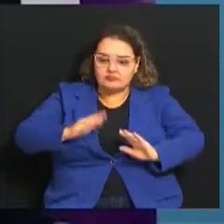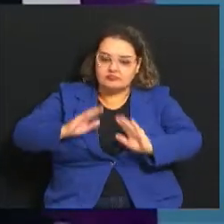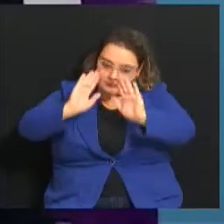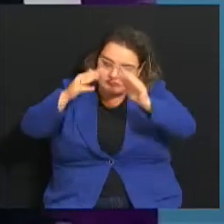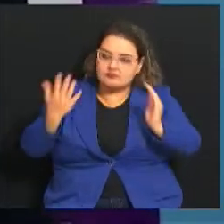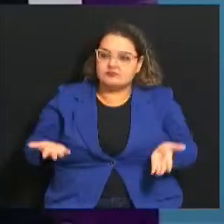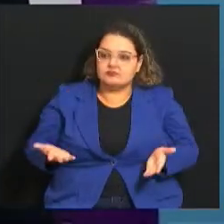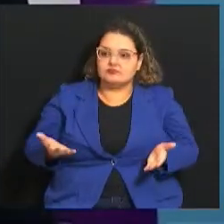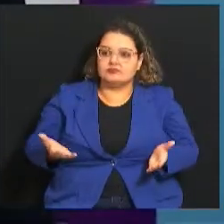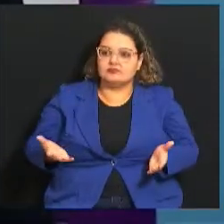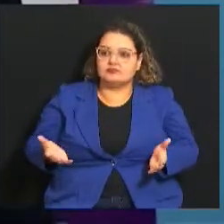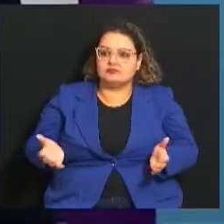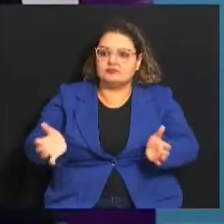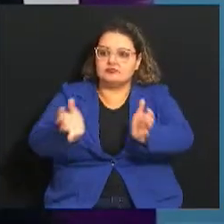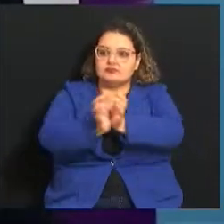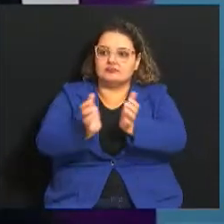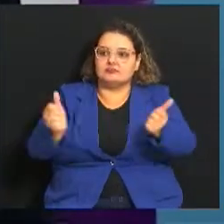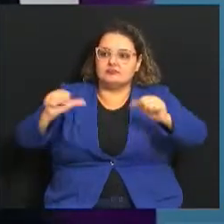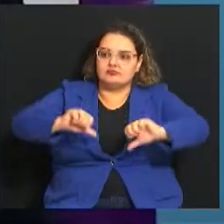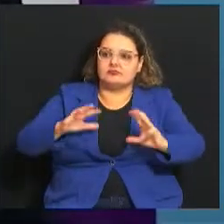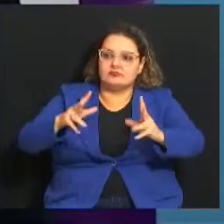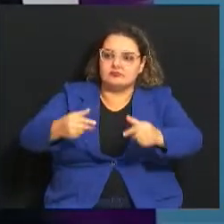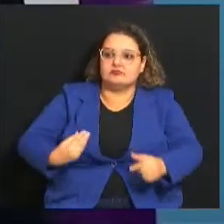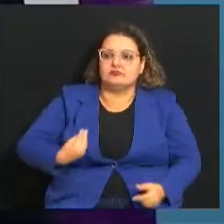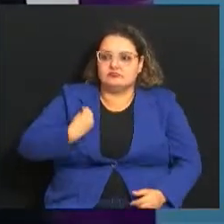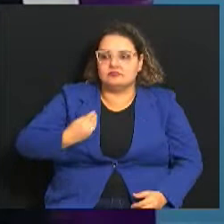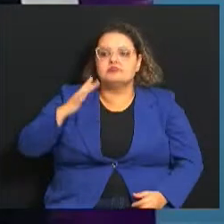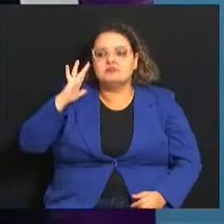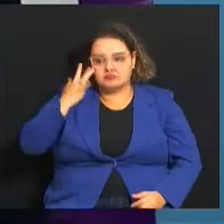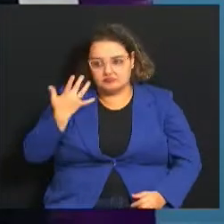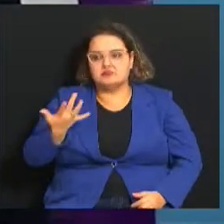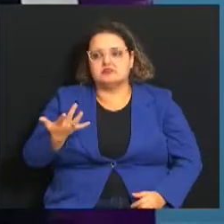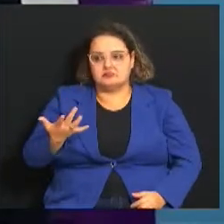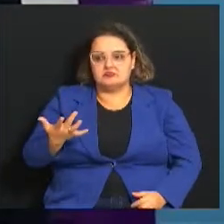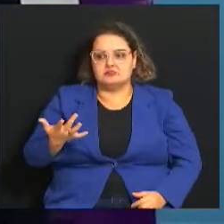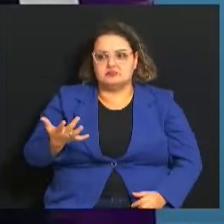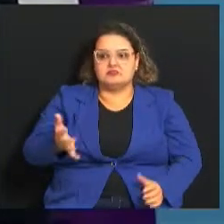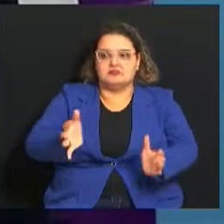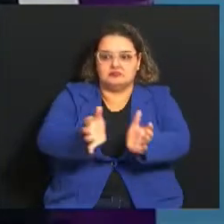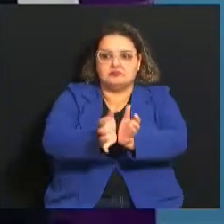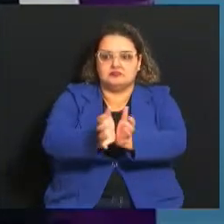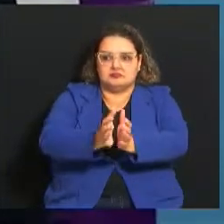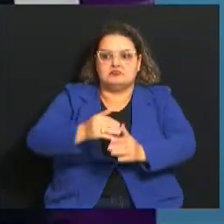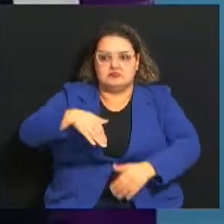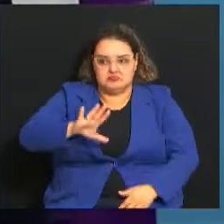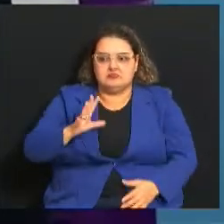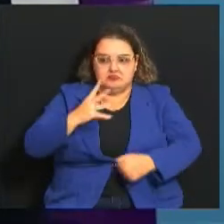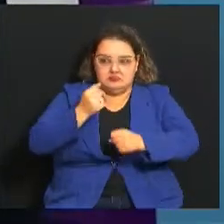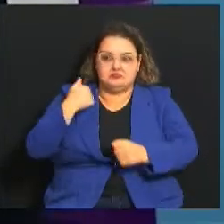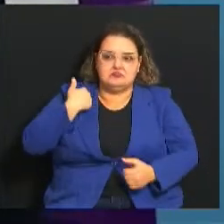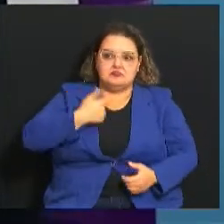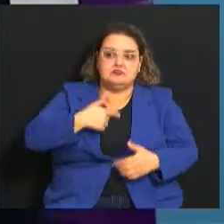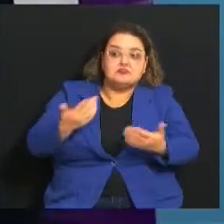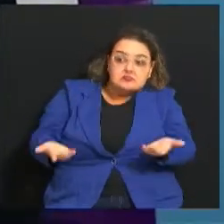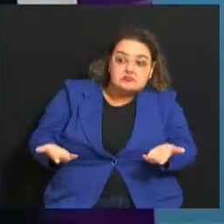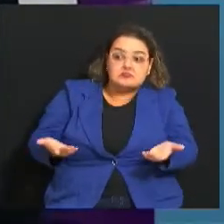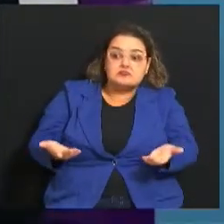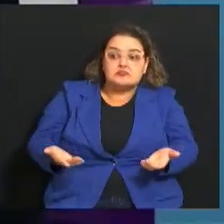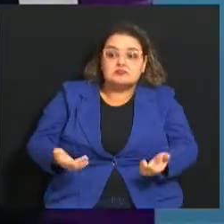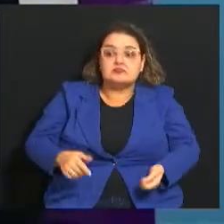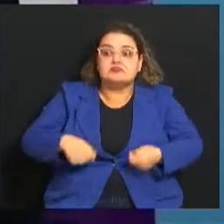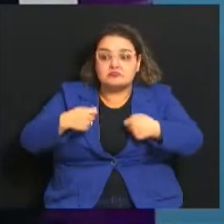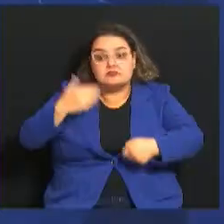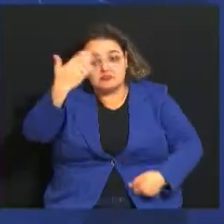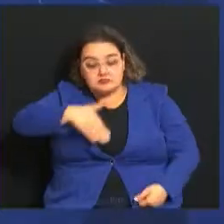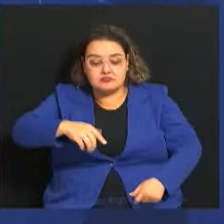time complica a vida de todo mundo. Mas eu ainda acho que tem alguns times mais fortes que o nosso. Mas eles têm que provar isso em quadra.